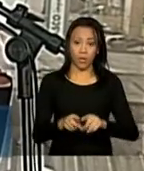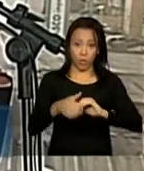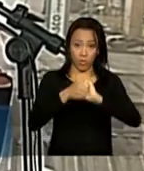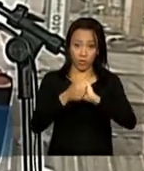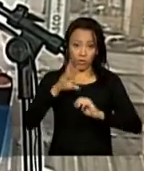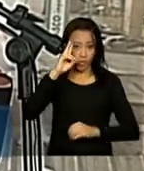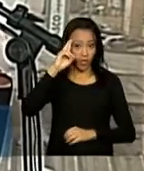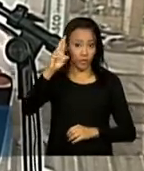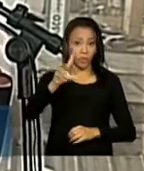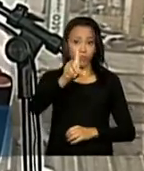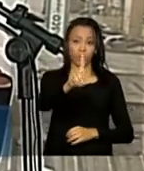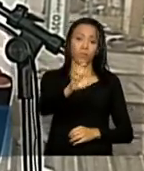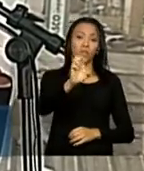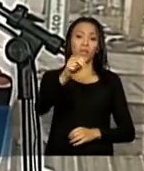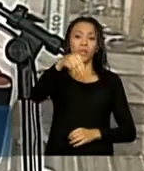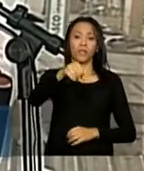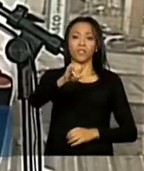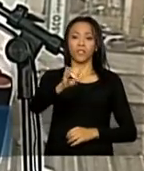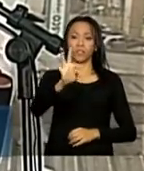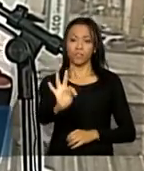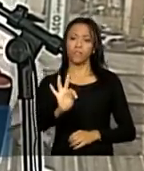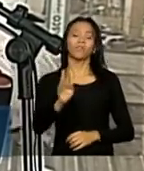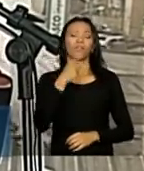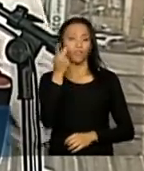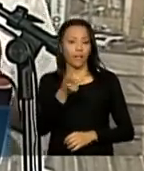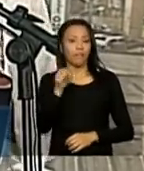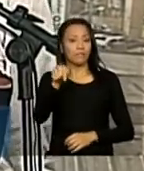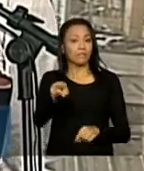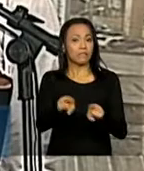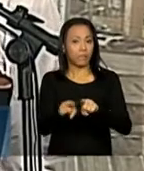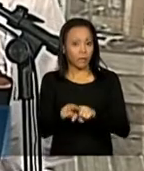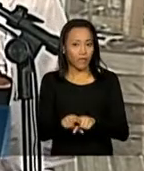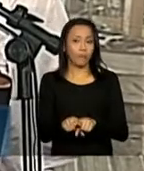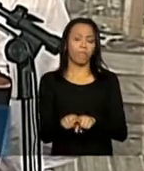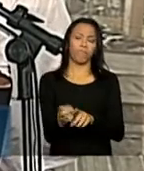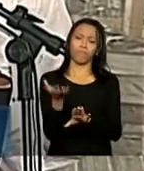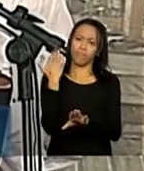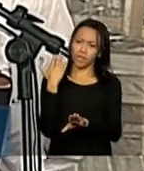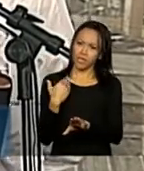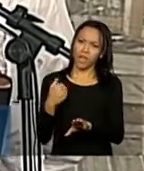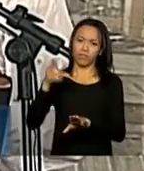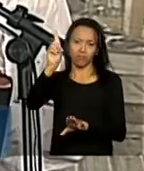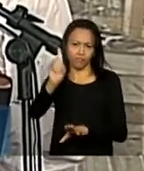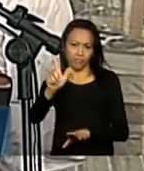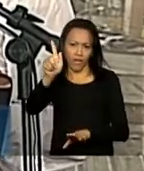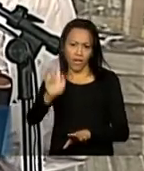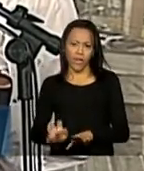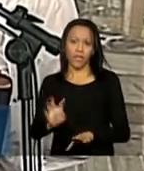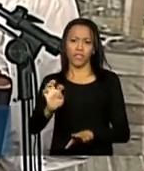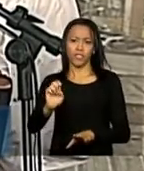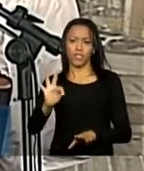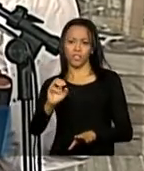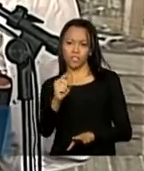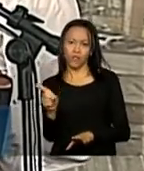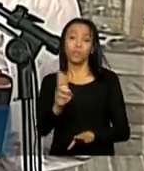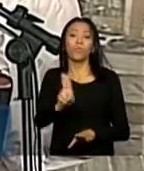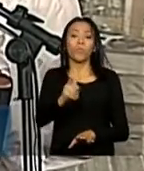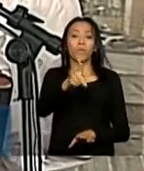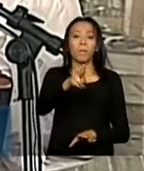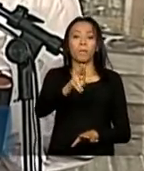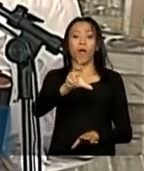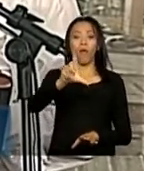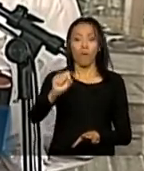do DENIT, Jorge Frasch, e dizer que o DENIT também, na outra gestão do ministro Paulo Sérgio, foi também